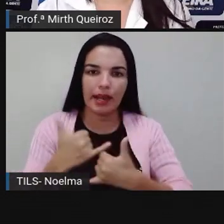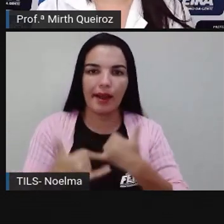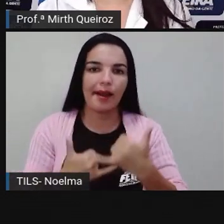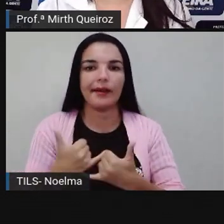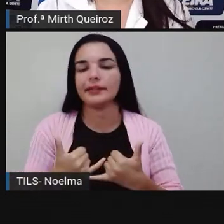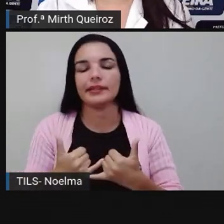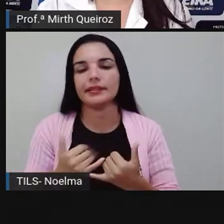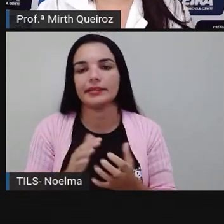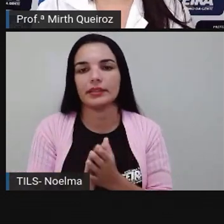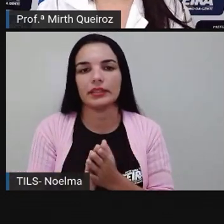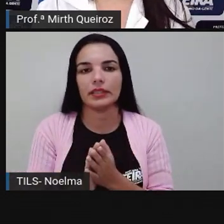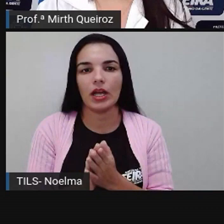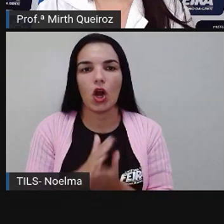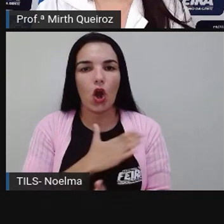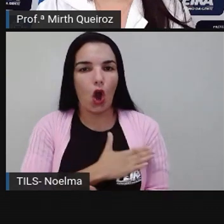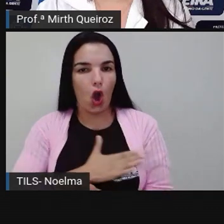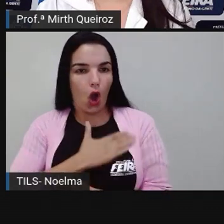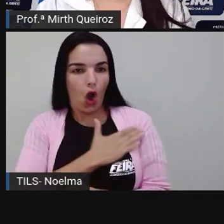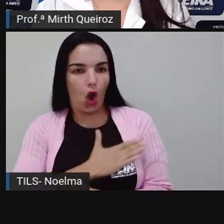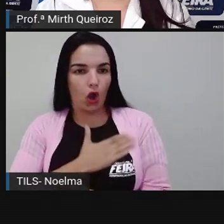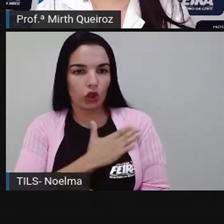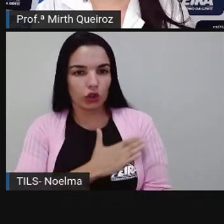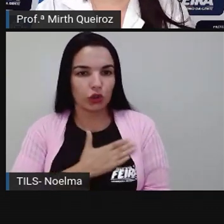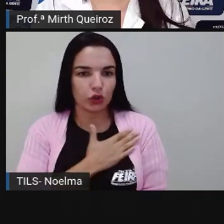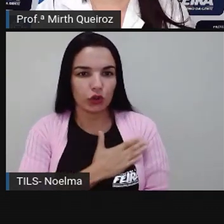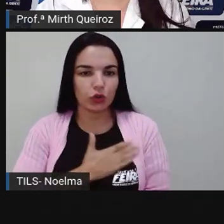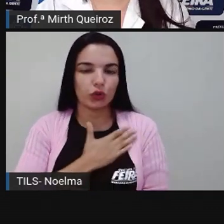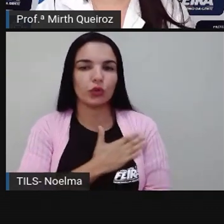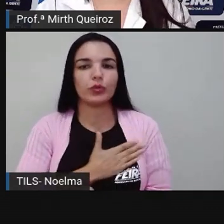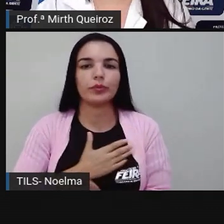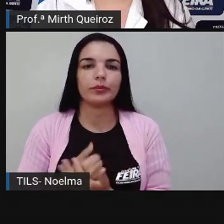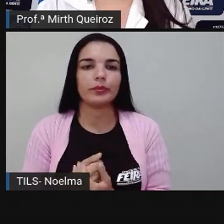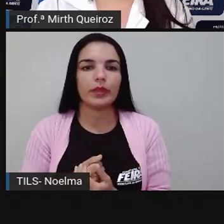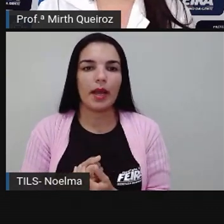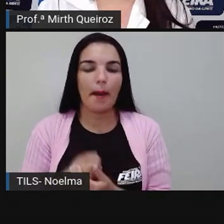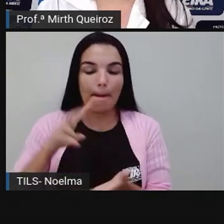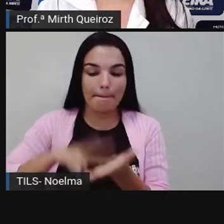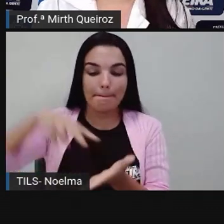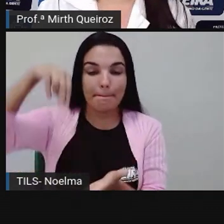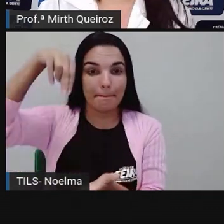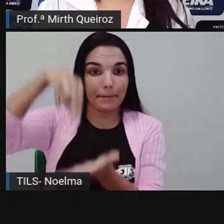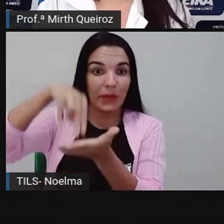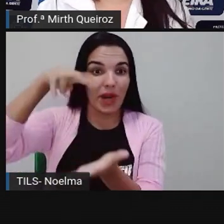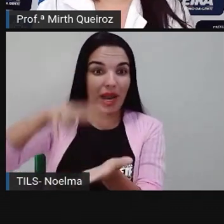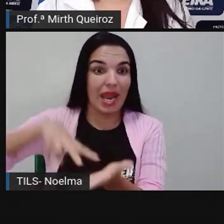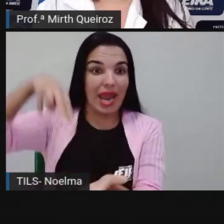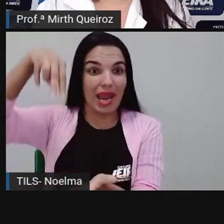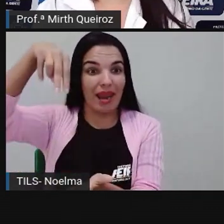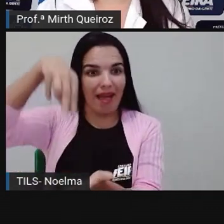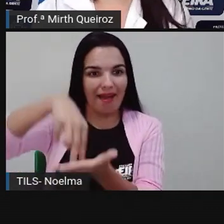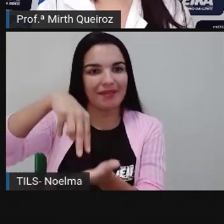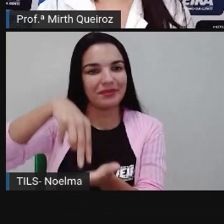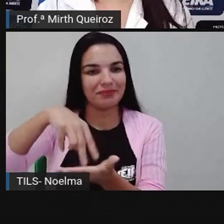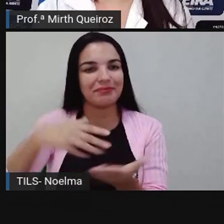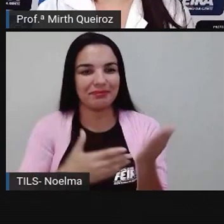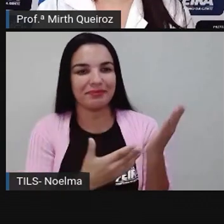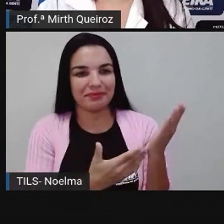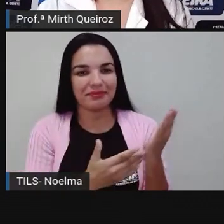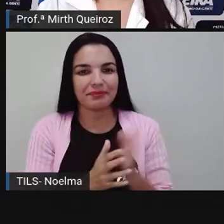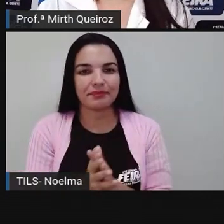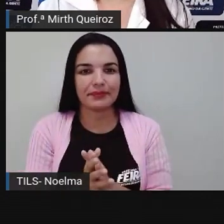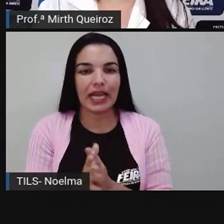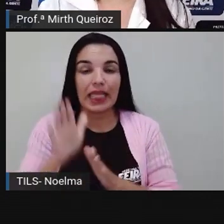do verbo brincar. Gosto, do verbo gostar. Pular, pula, verbo